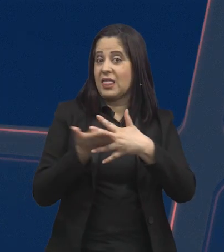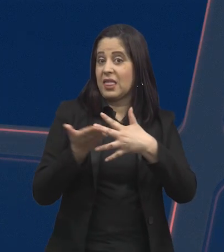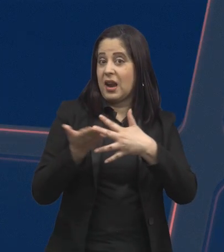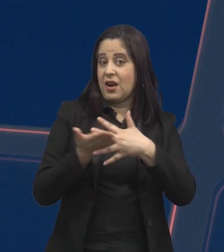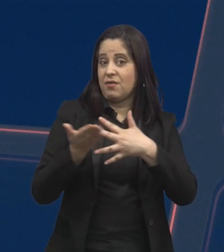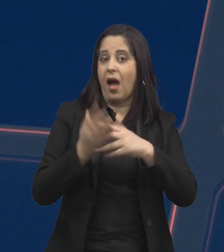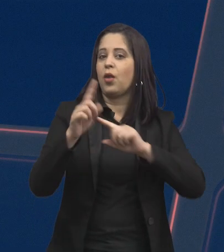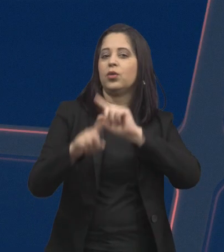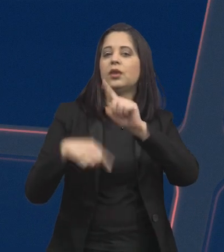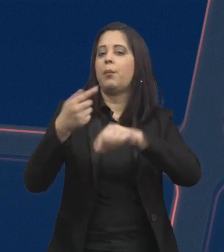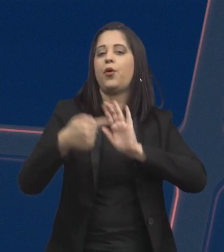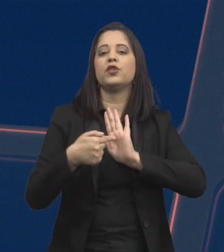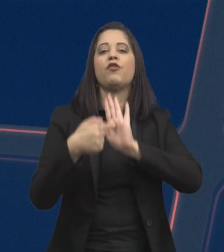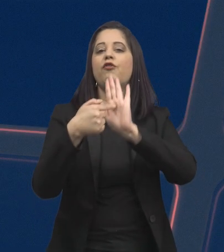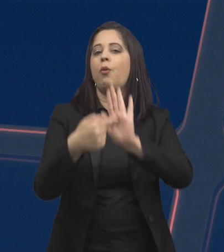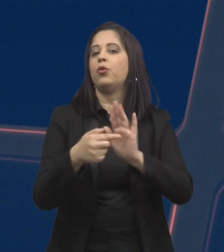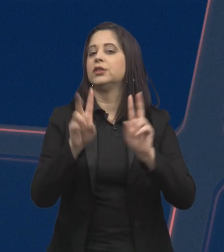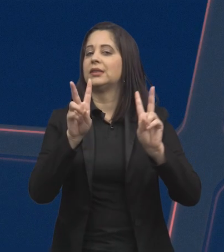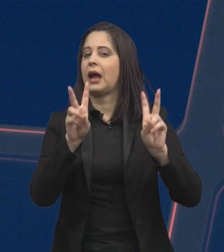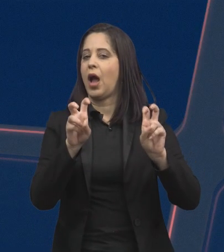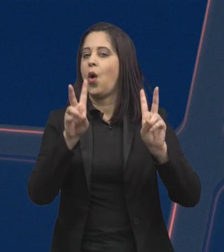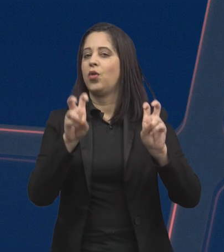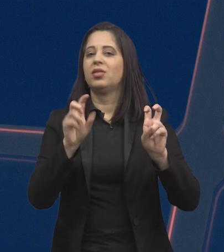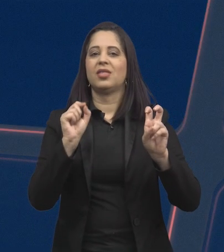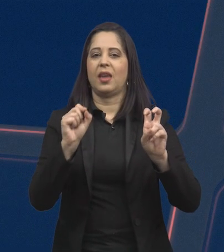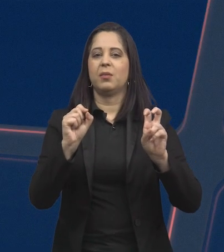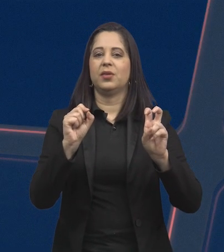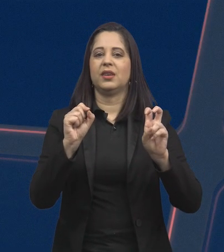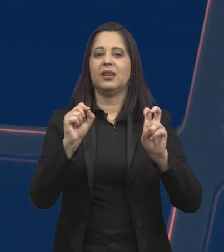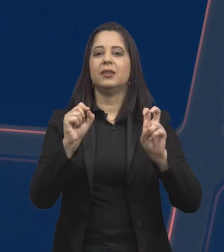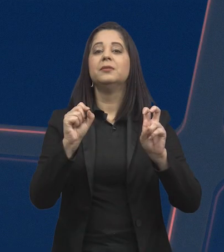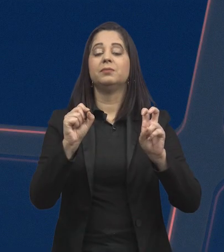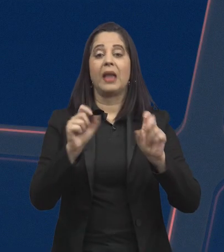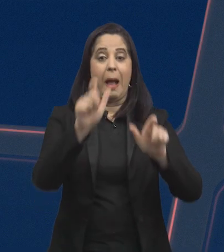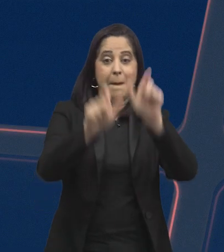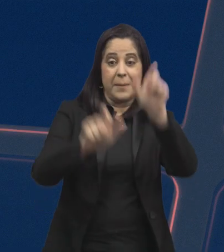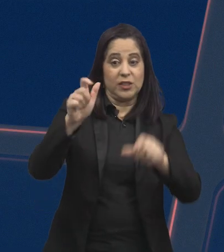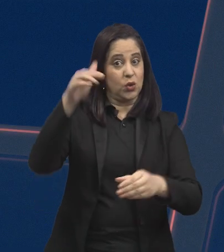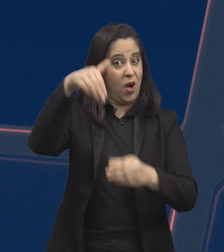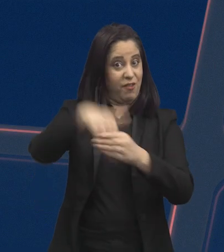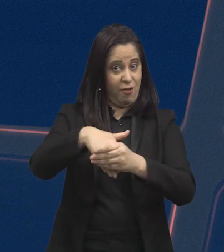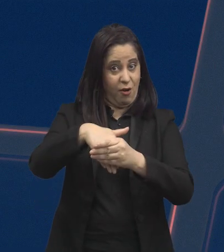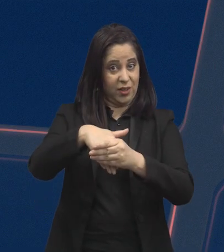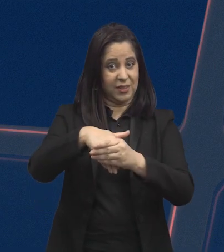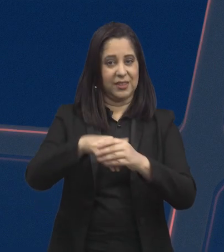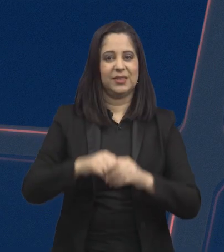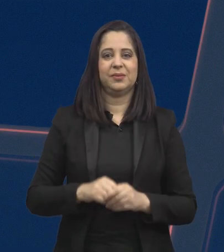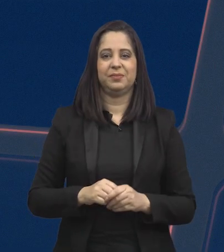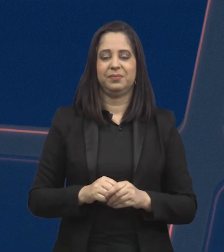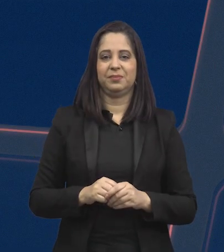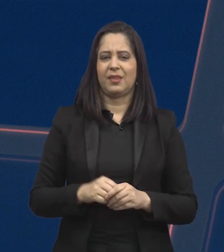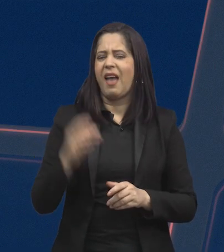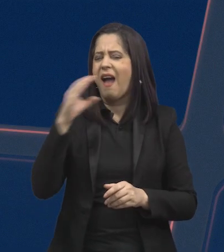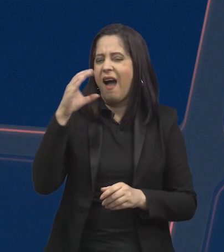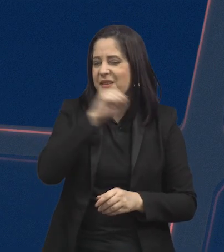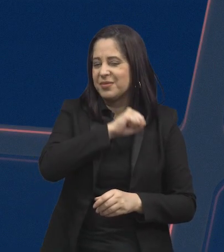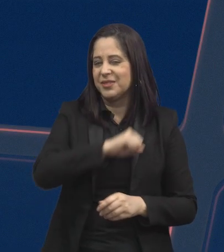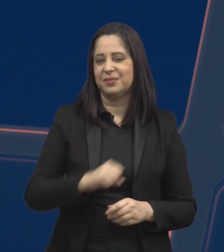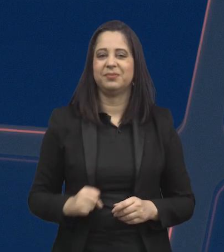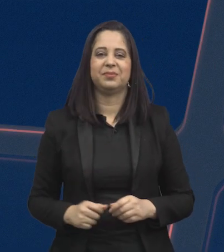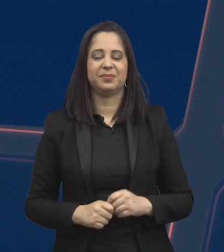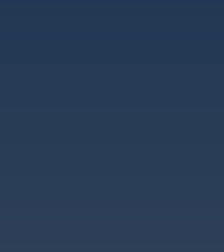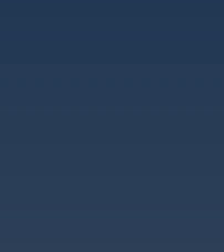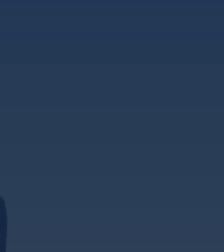Primeiro intervalo e na volta a gente te mostra mais um episódio da nossa série Gente que Vota aqui no Semana Legislativa. Até